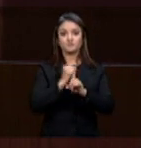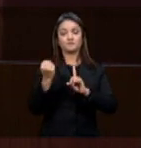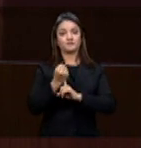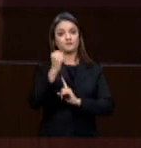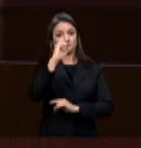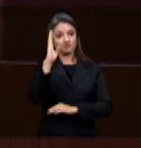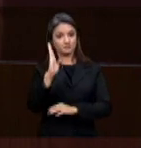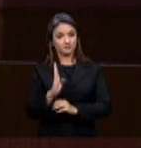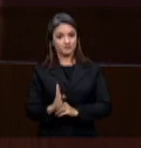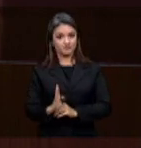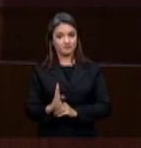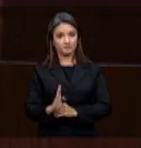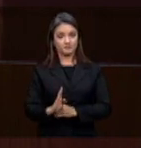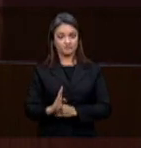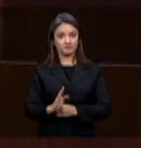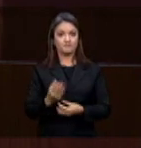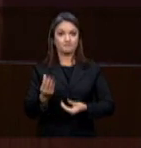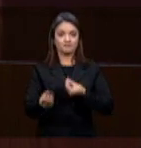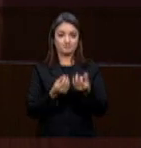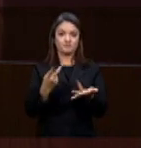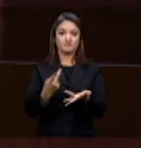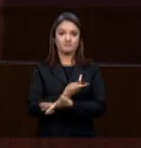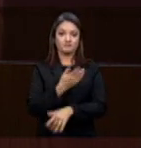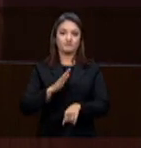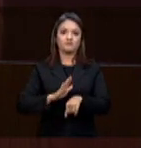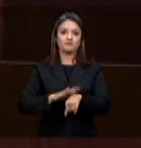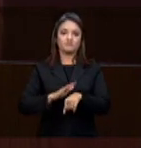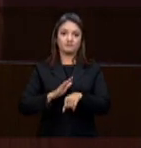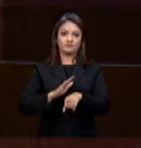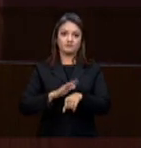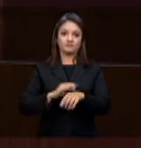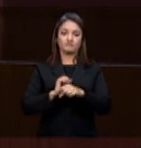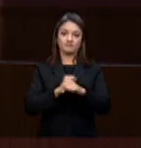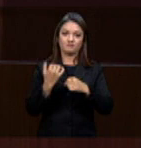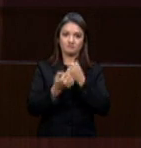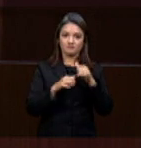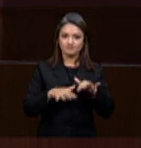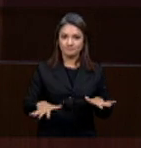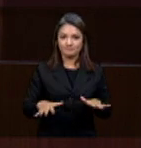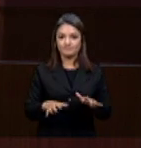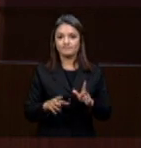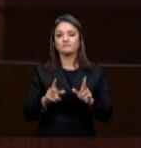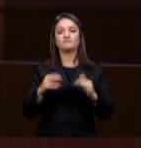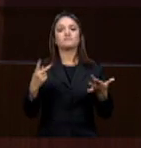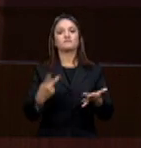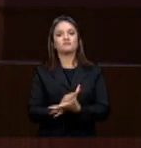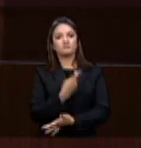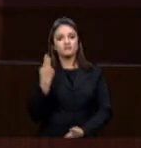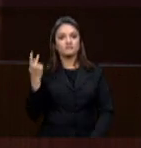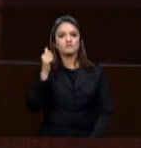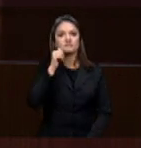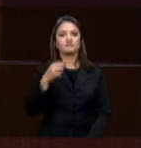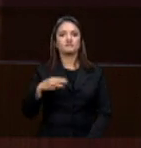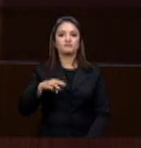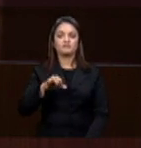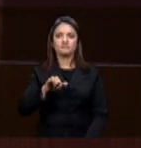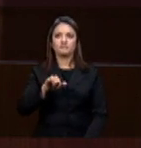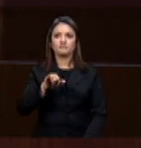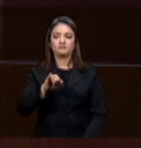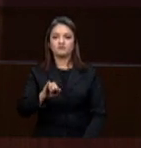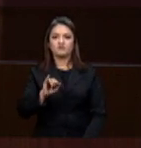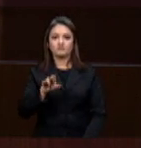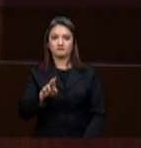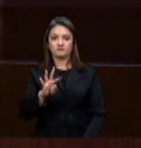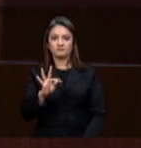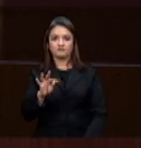se manifestaram durante a pandemia foi o caso da Mirtes Mirtes mãe do menino Miguel que